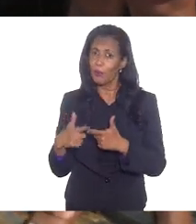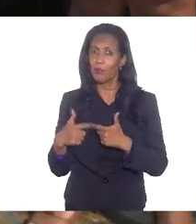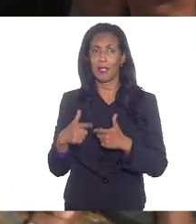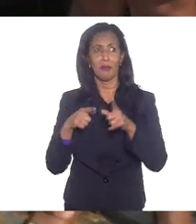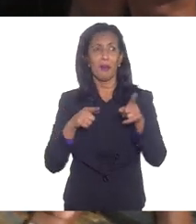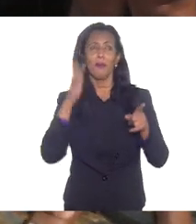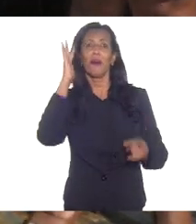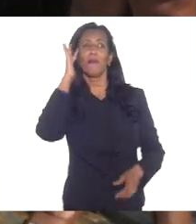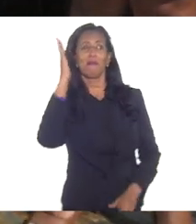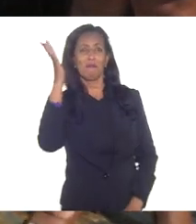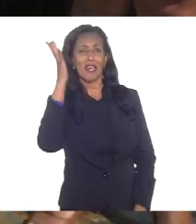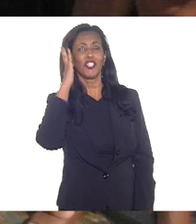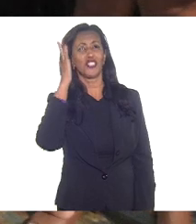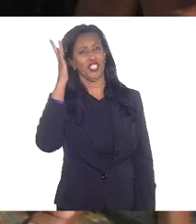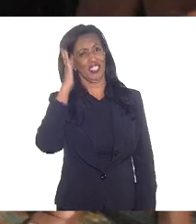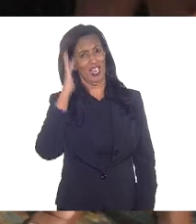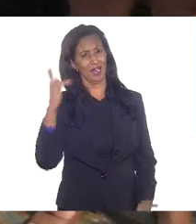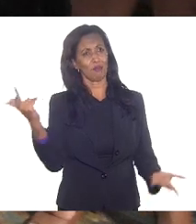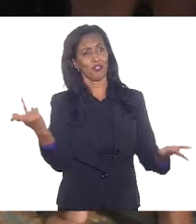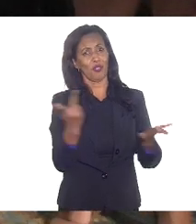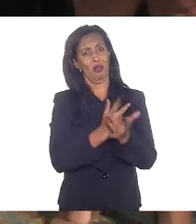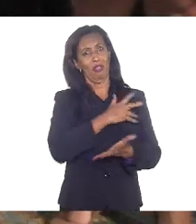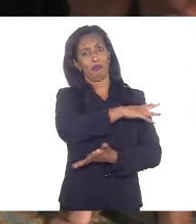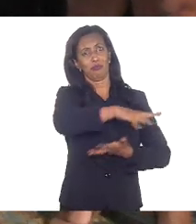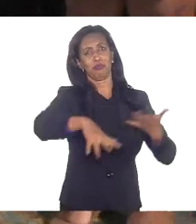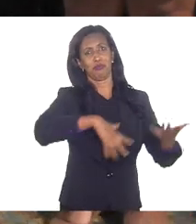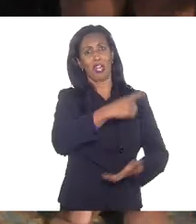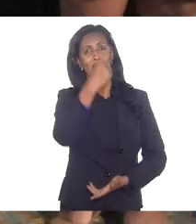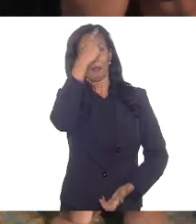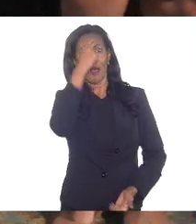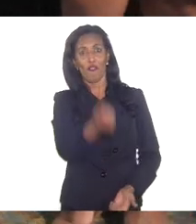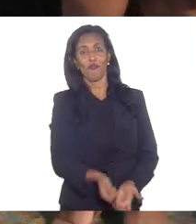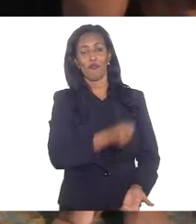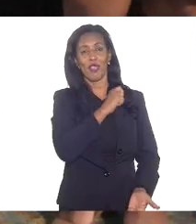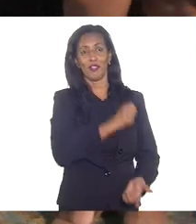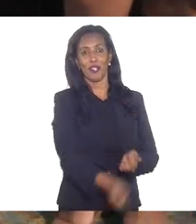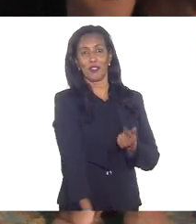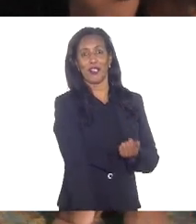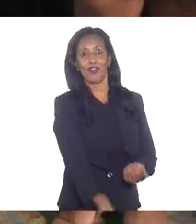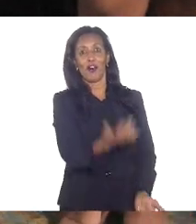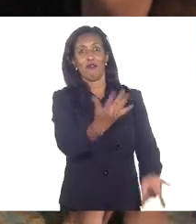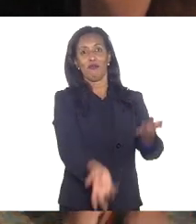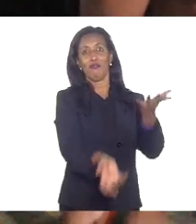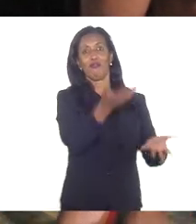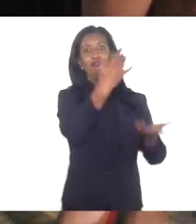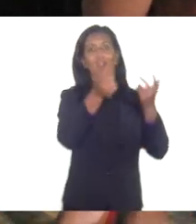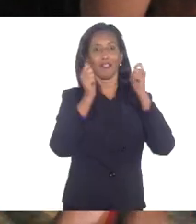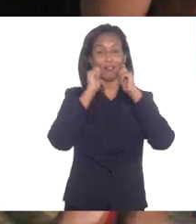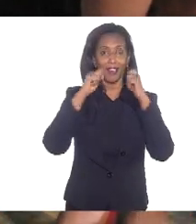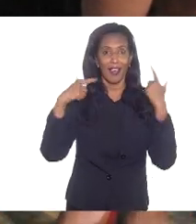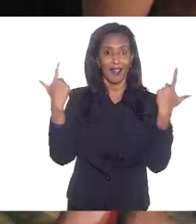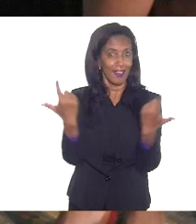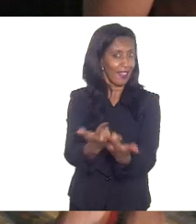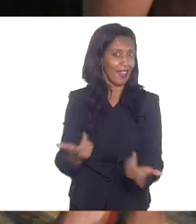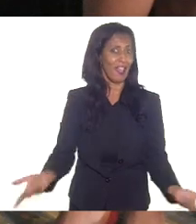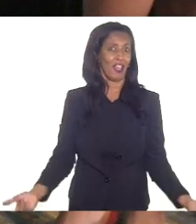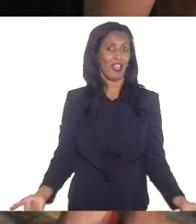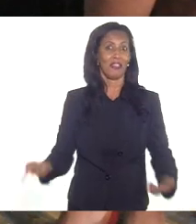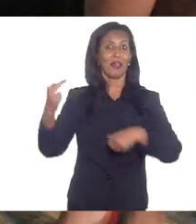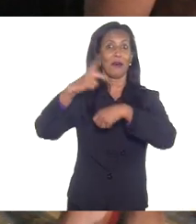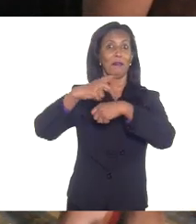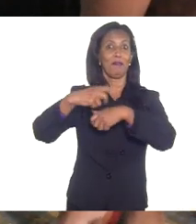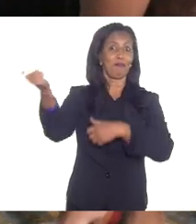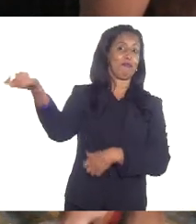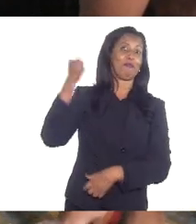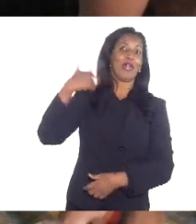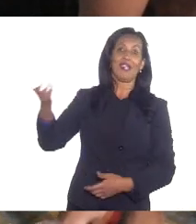poderia imaginar em manifestação. Já tentaram botar fogo dentro do plenário Tiradentes. Tacaram pedra também. Mas chama